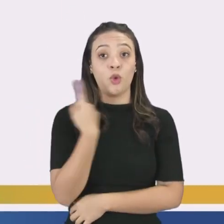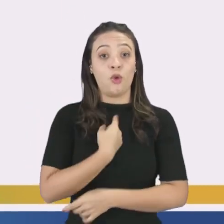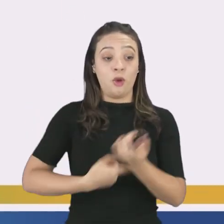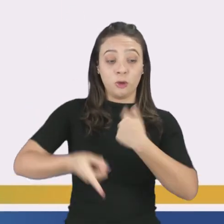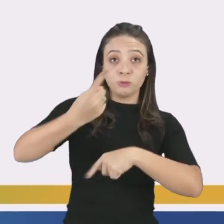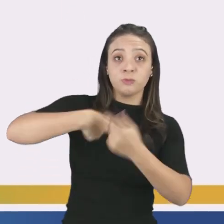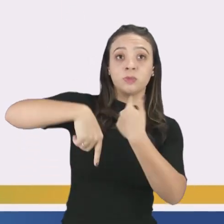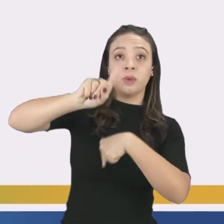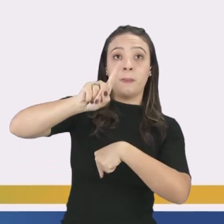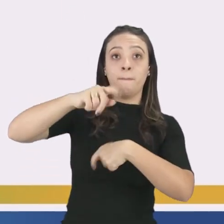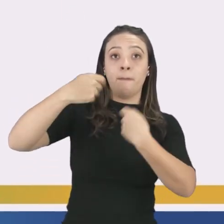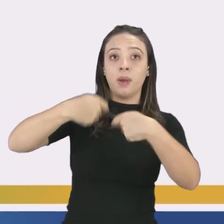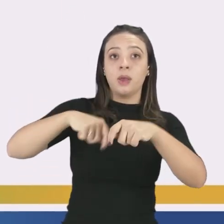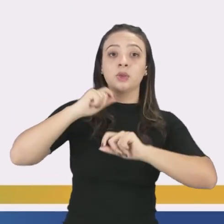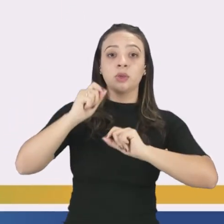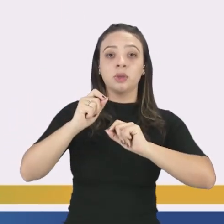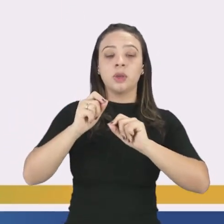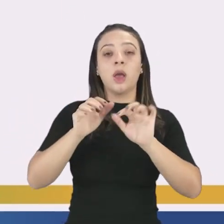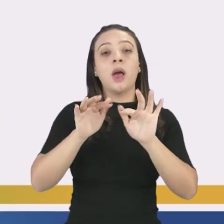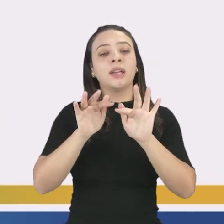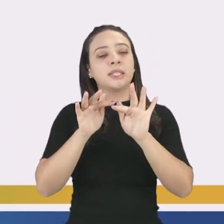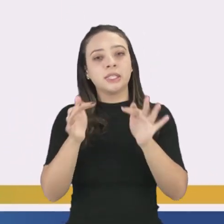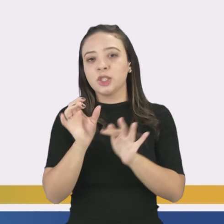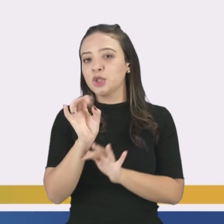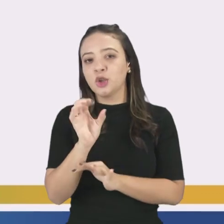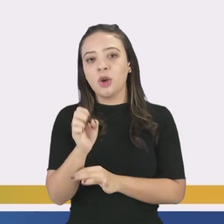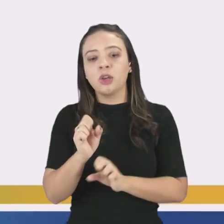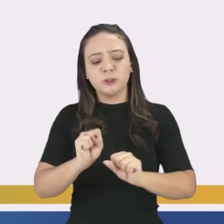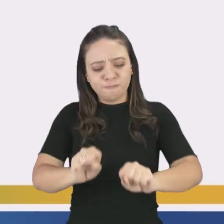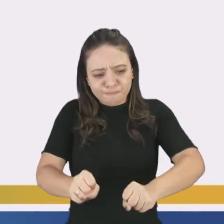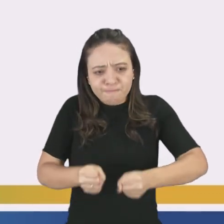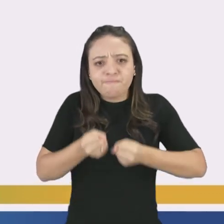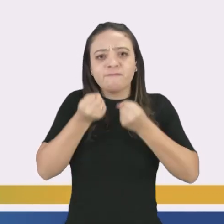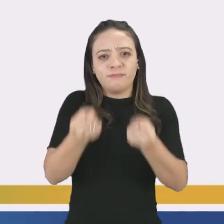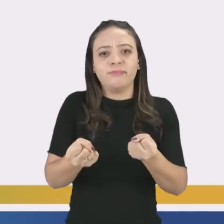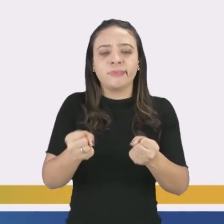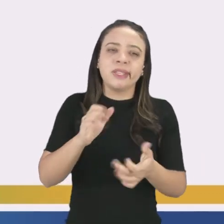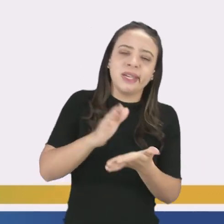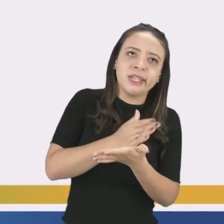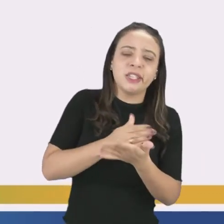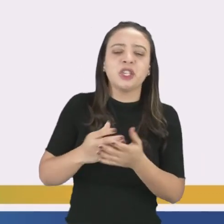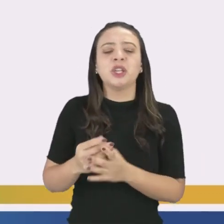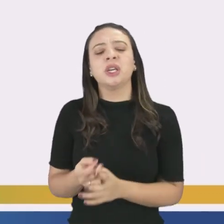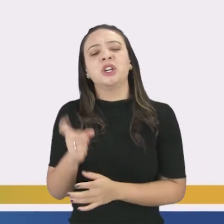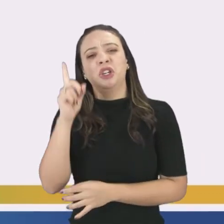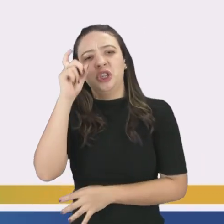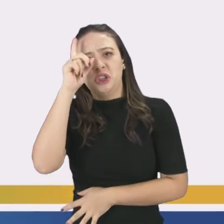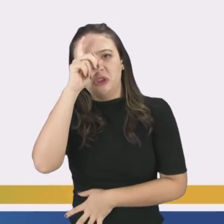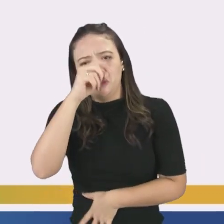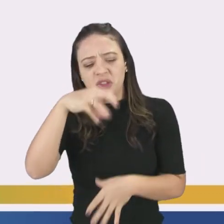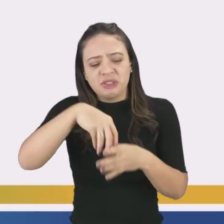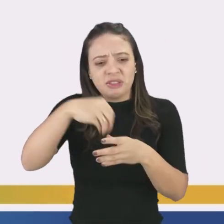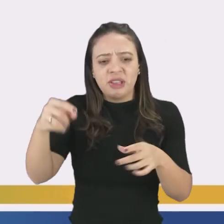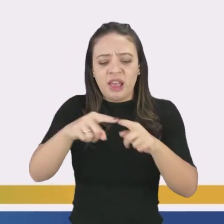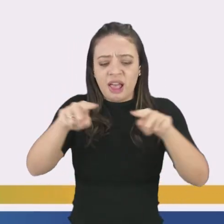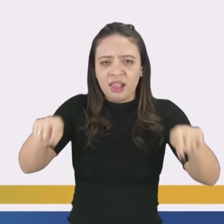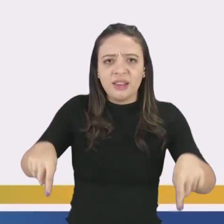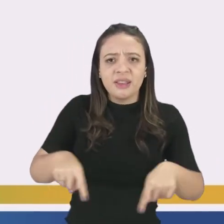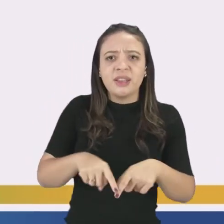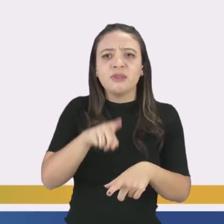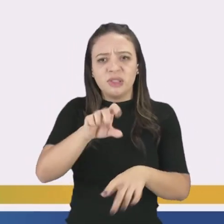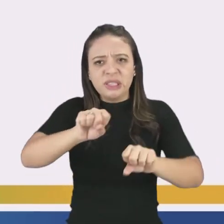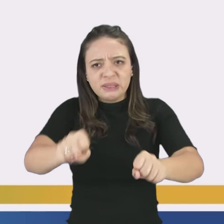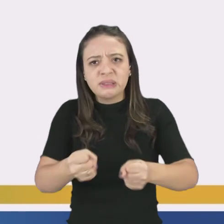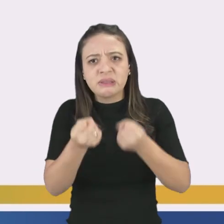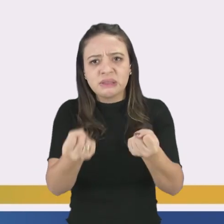sucesso baseia-se simplesmente em insistir. Você está insistindo? Eu sei que está difícil essa pandemia, fora da sala de aula, mas você está insistindo?